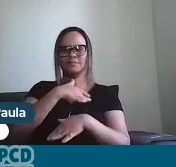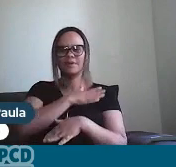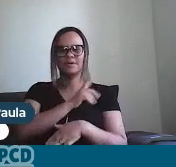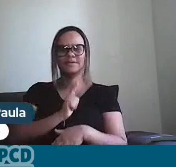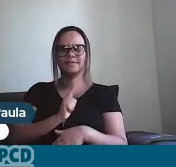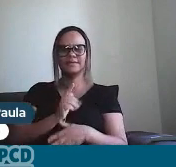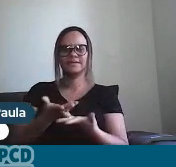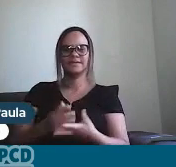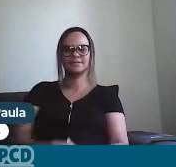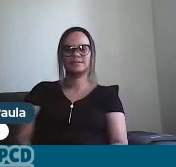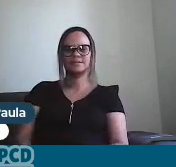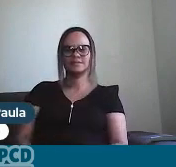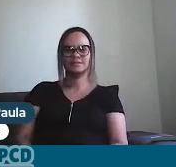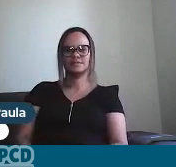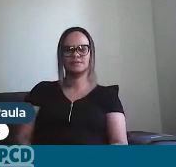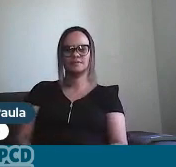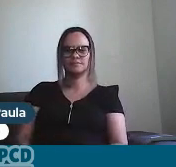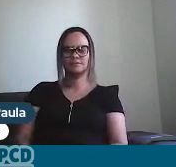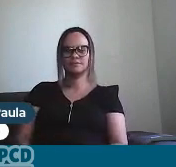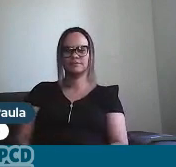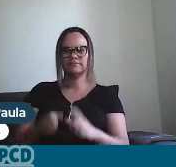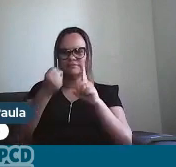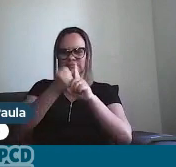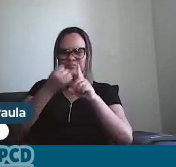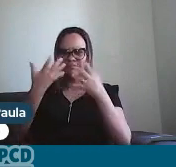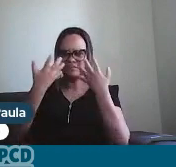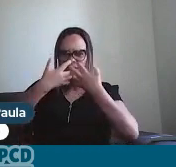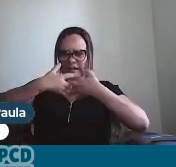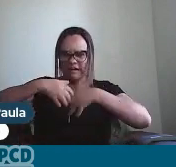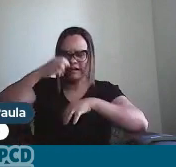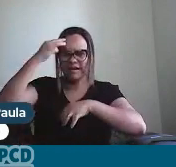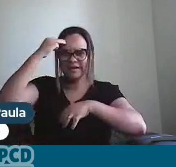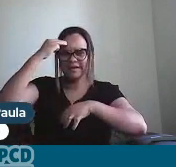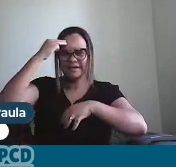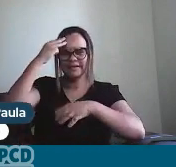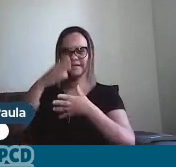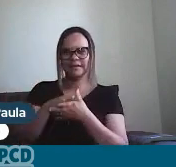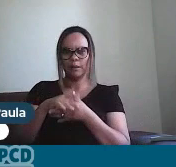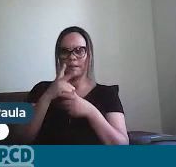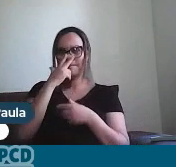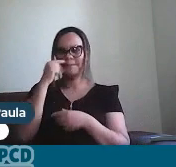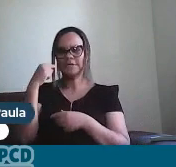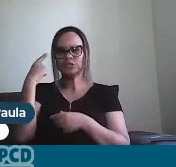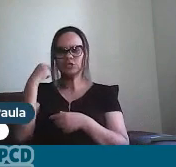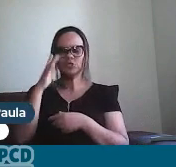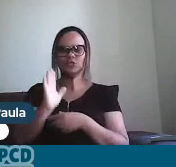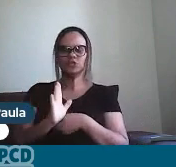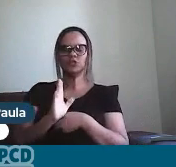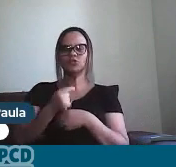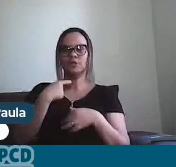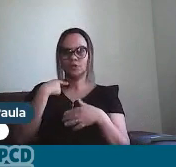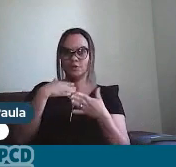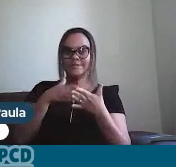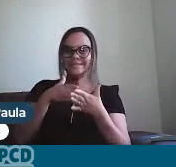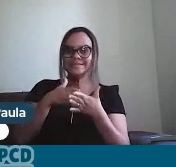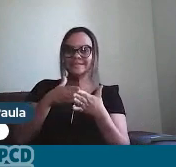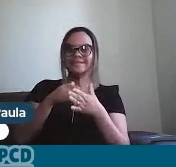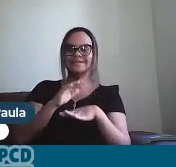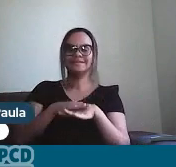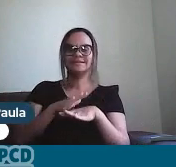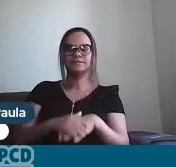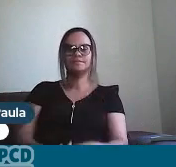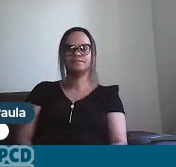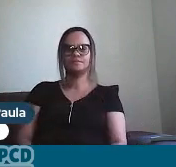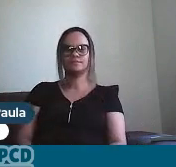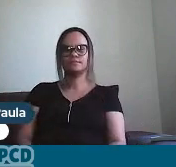isso, falando, ah, transtorno mental, né, essa coisa, ah, é doido. A gente ainda vê muito essa barreira atitudinal nesse sentido. Mas